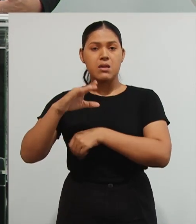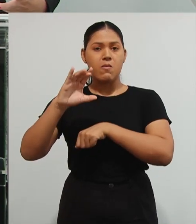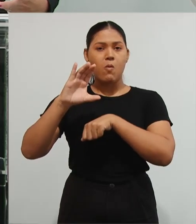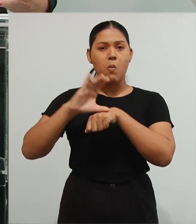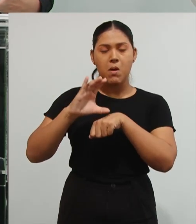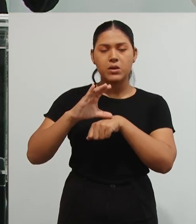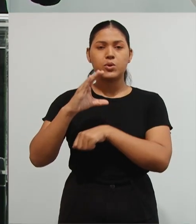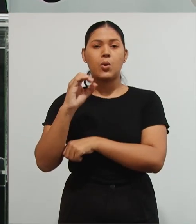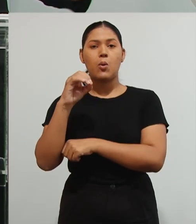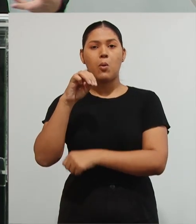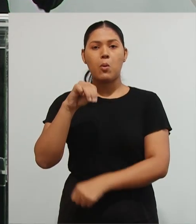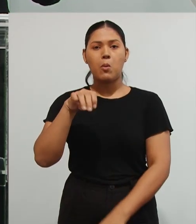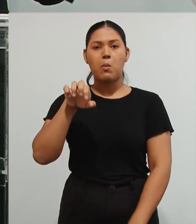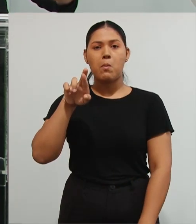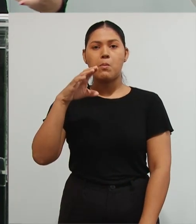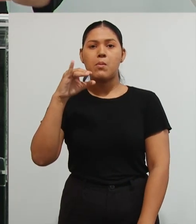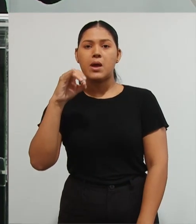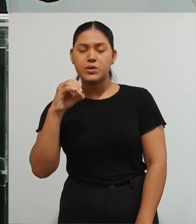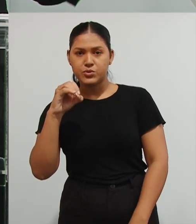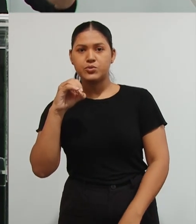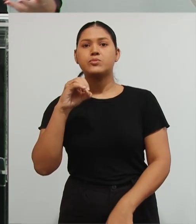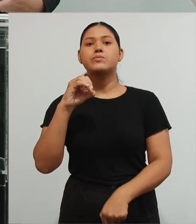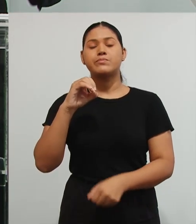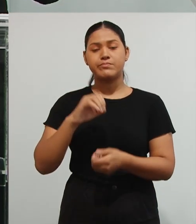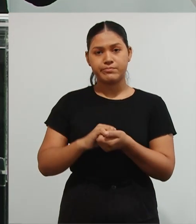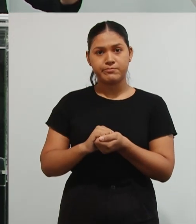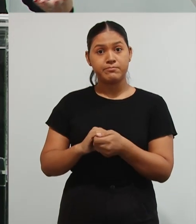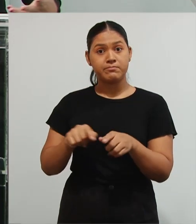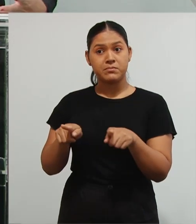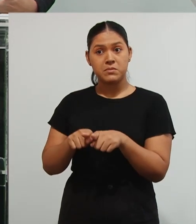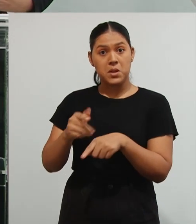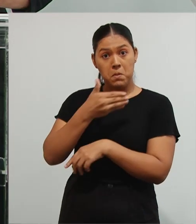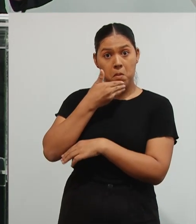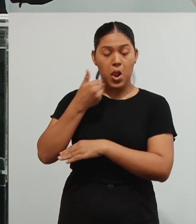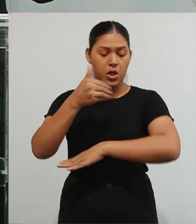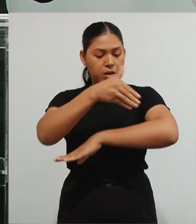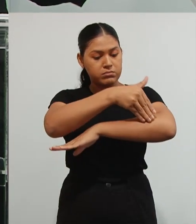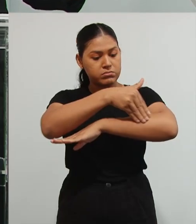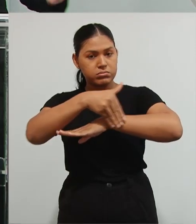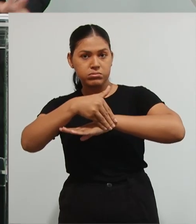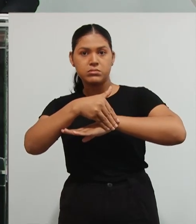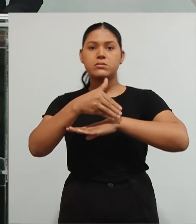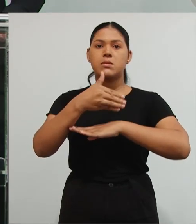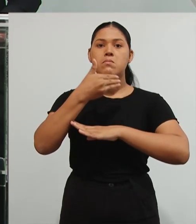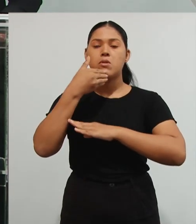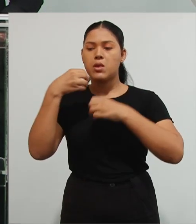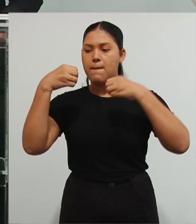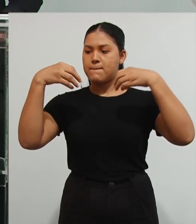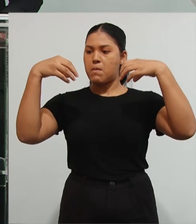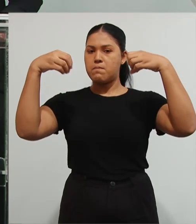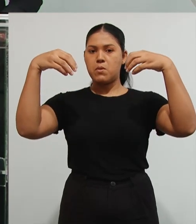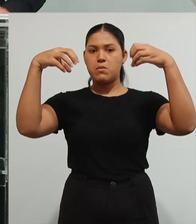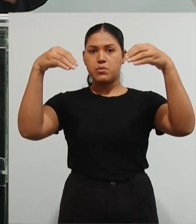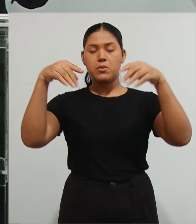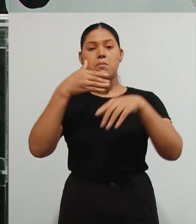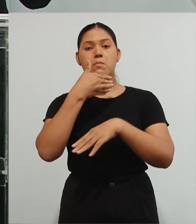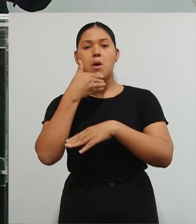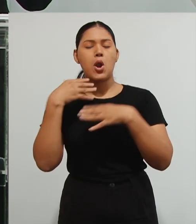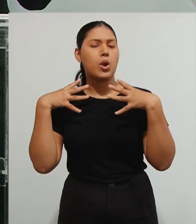que vai deslocar fatores produtivos para esse produto e vai atender a população? Bom, por experiências a gente percebe que